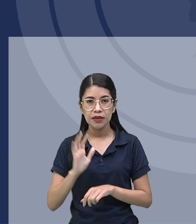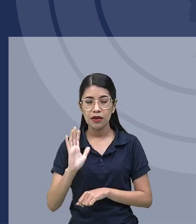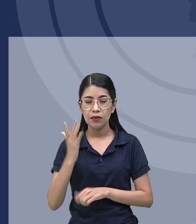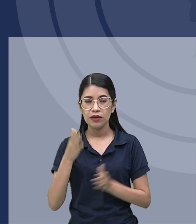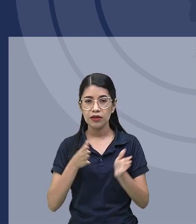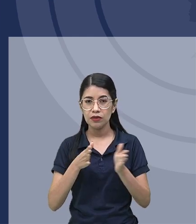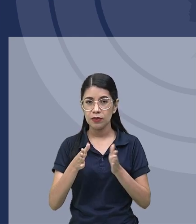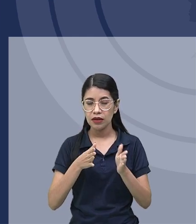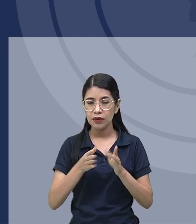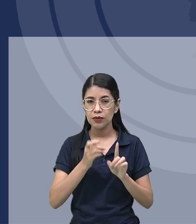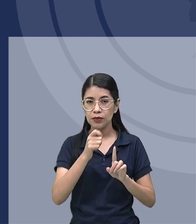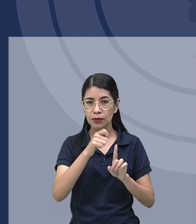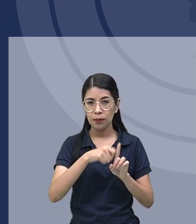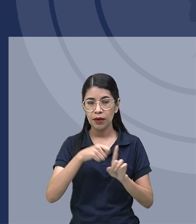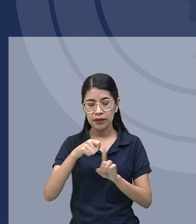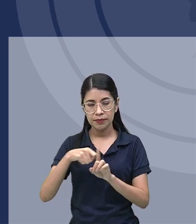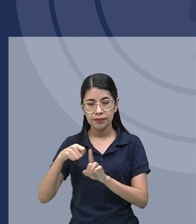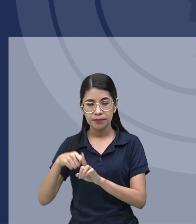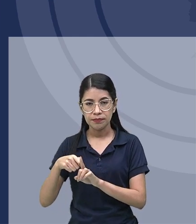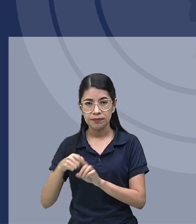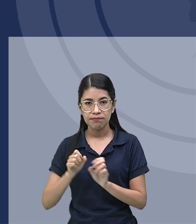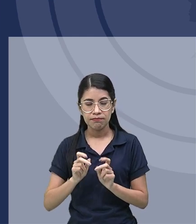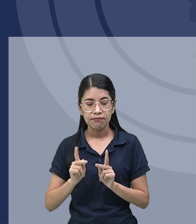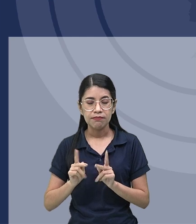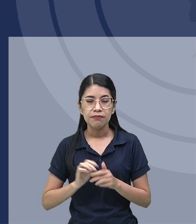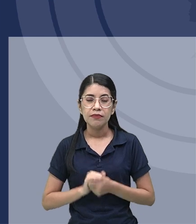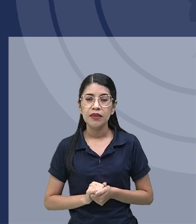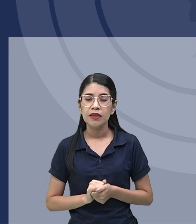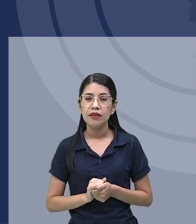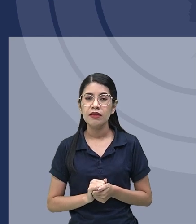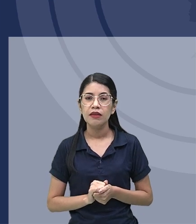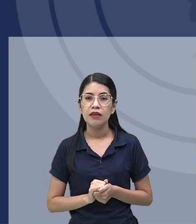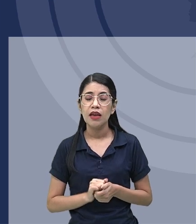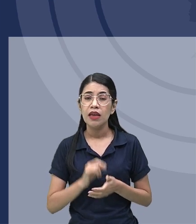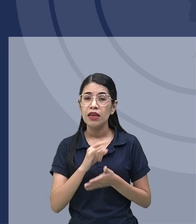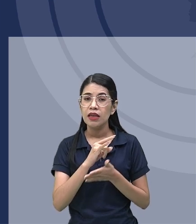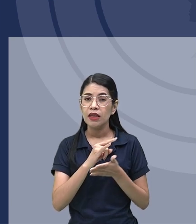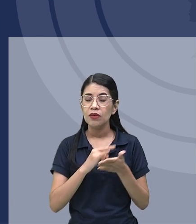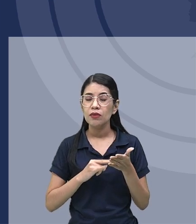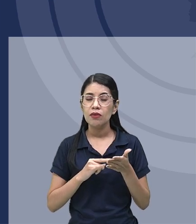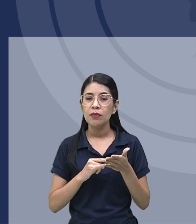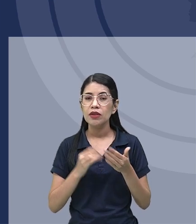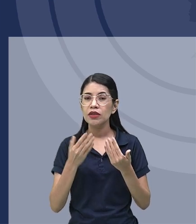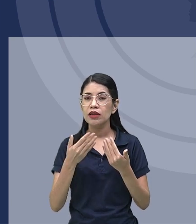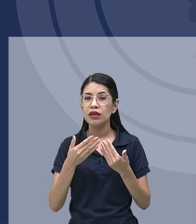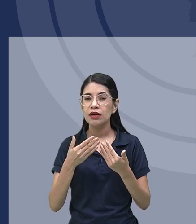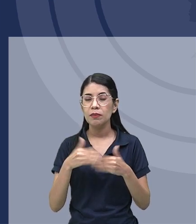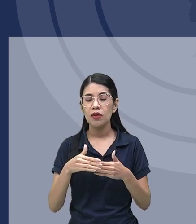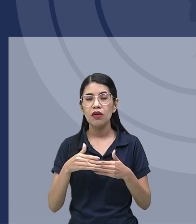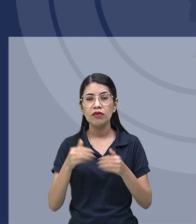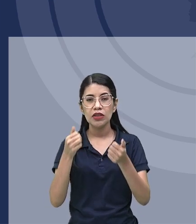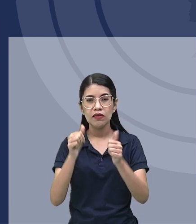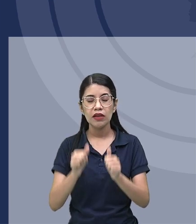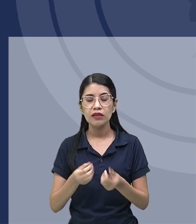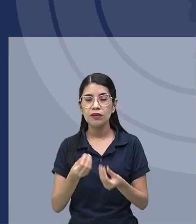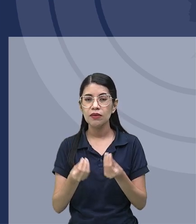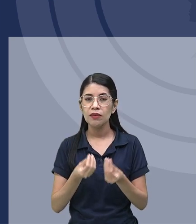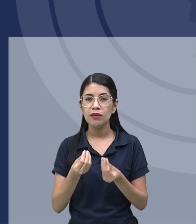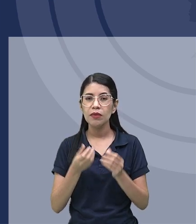desses 30 dias ou 31 dias desse mês. E a ficha de avaliações, né, a ficha acumulativa, ela é por